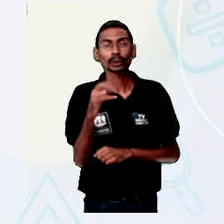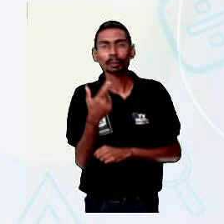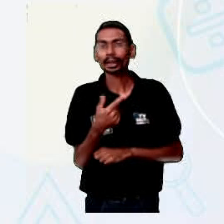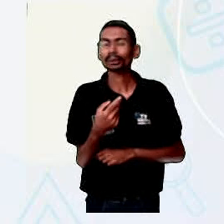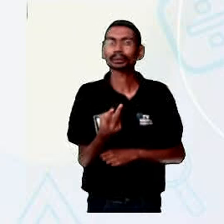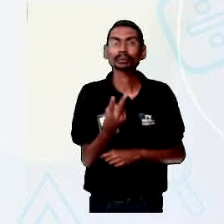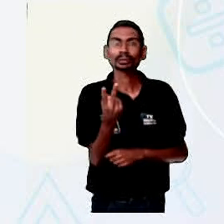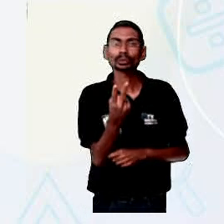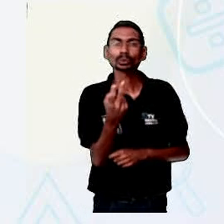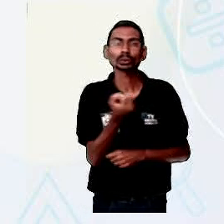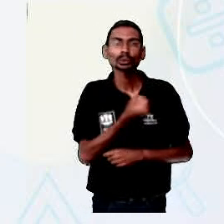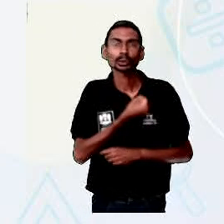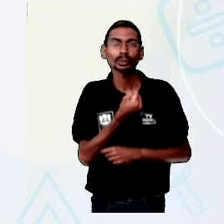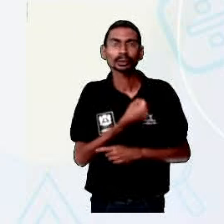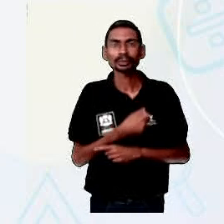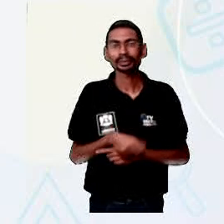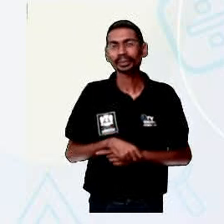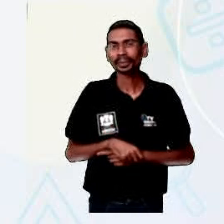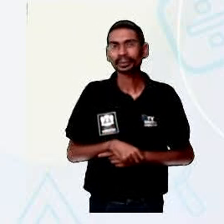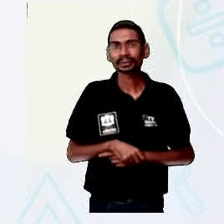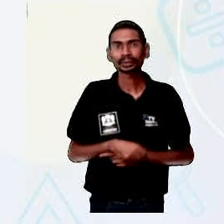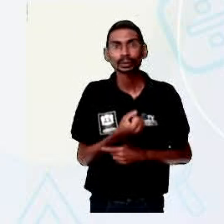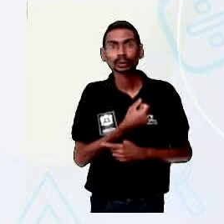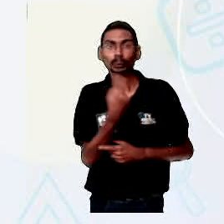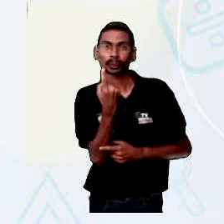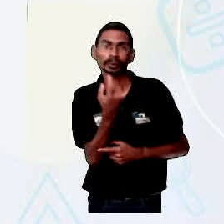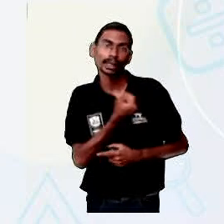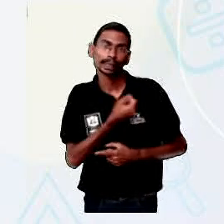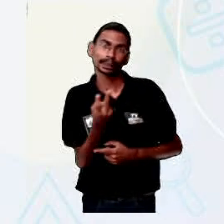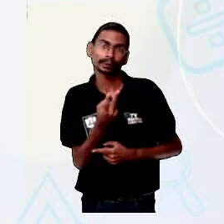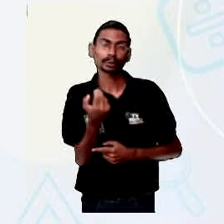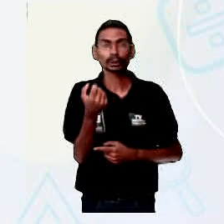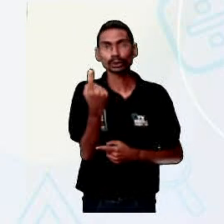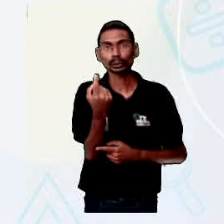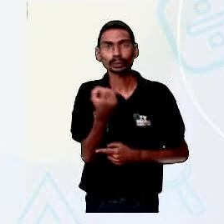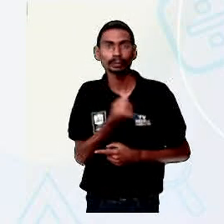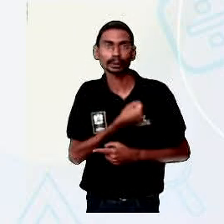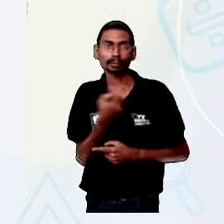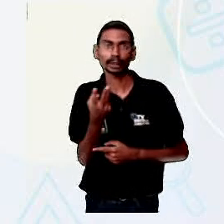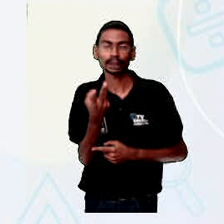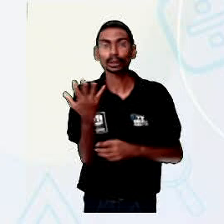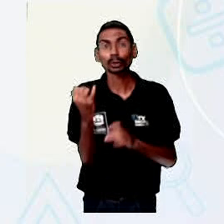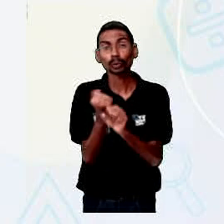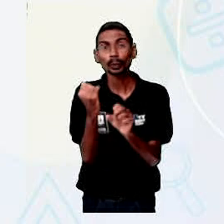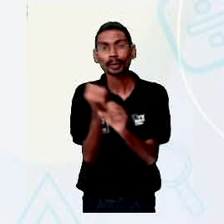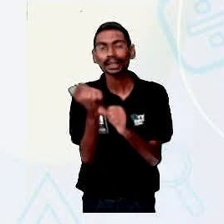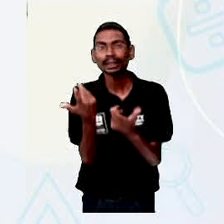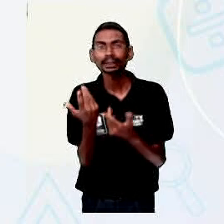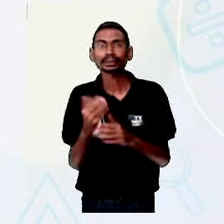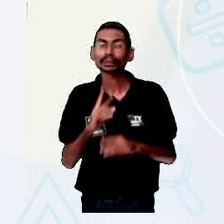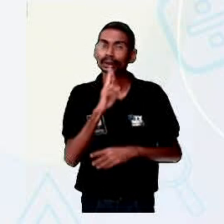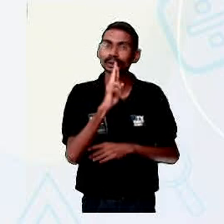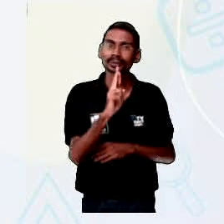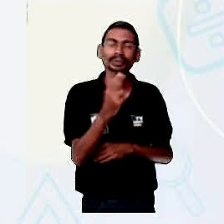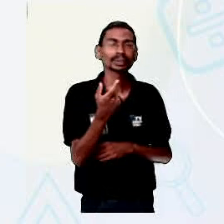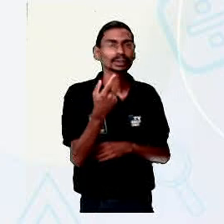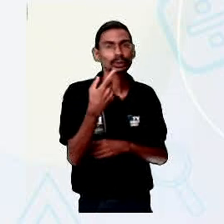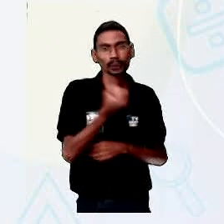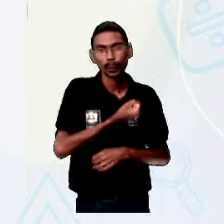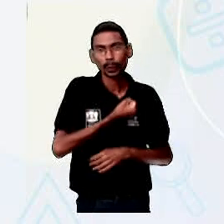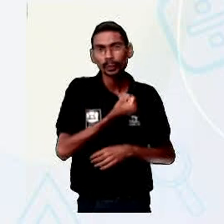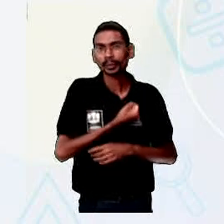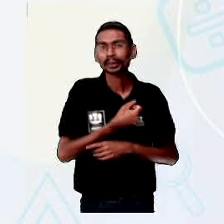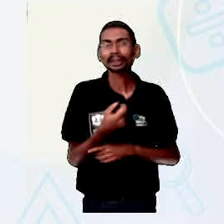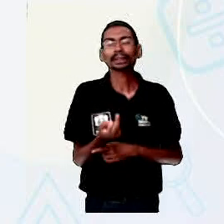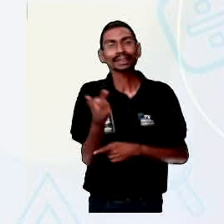um é ímpar e um é par, quando eu fizer essa soma, o que vai acontecer? A resposta vai dar um número ímpar,